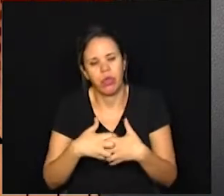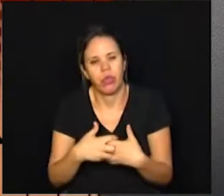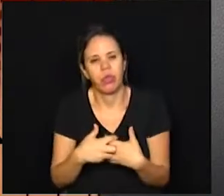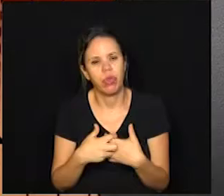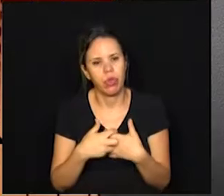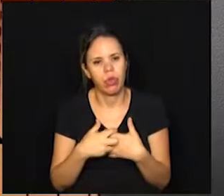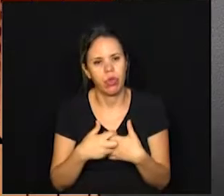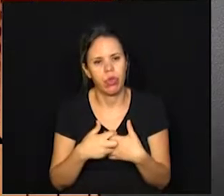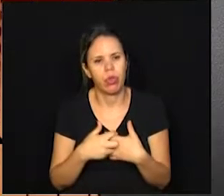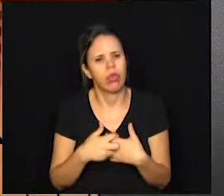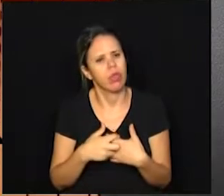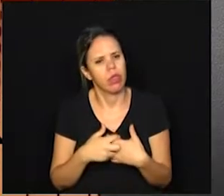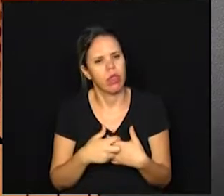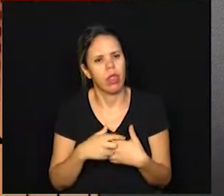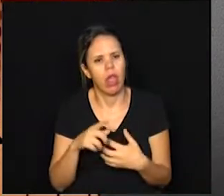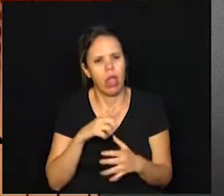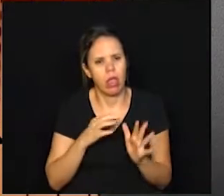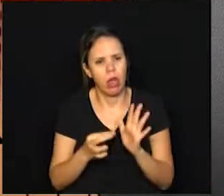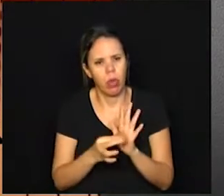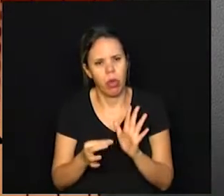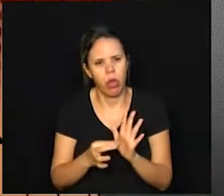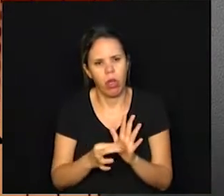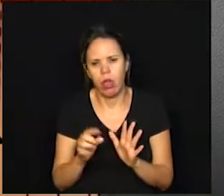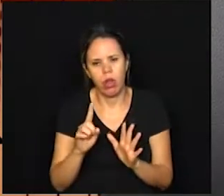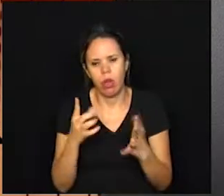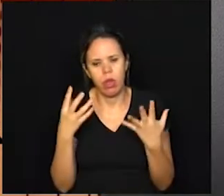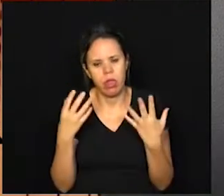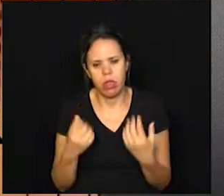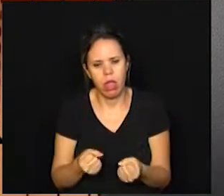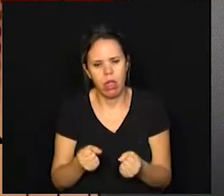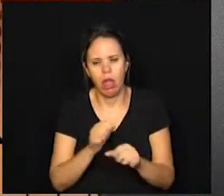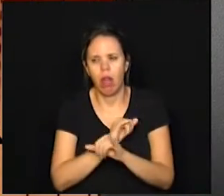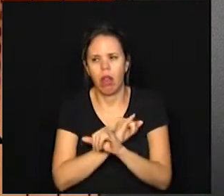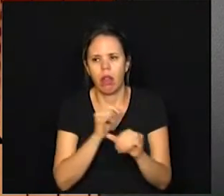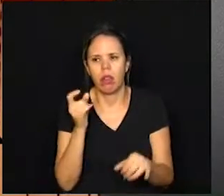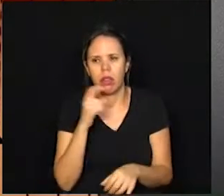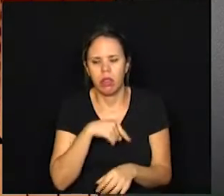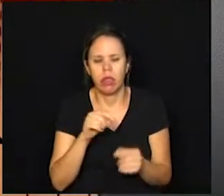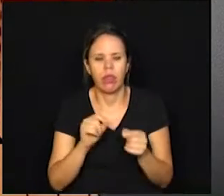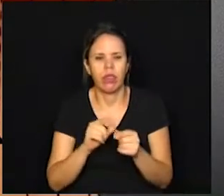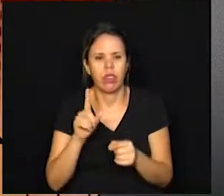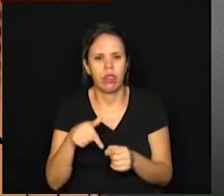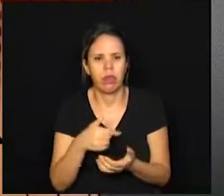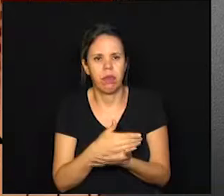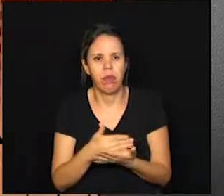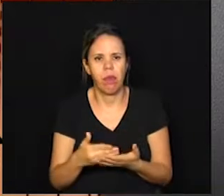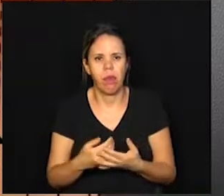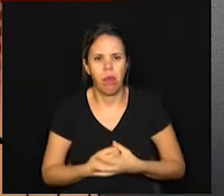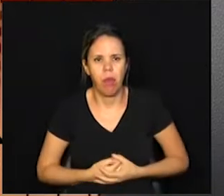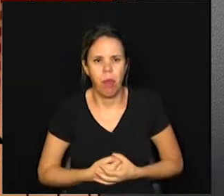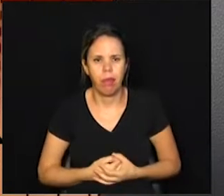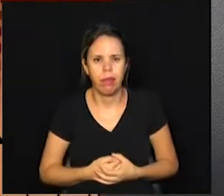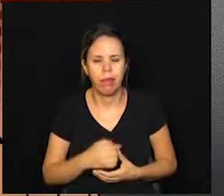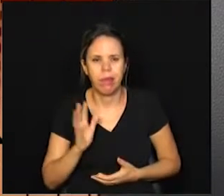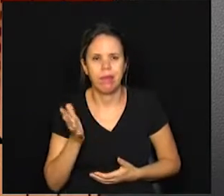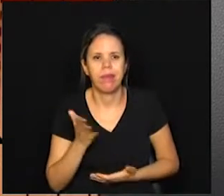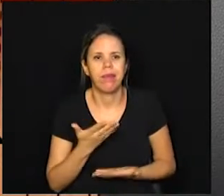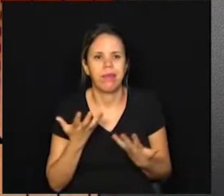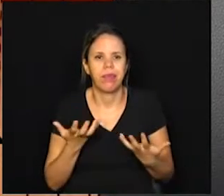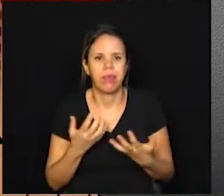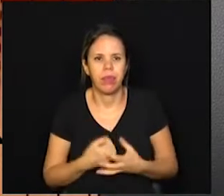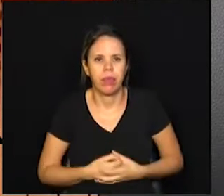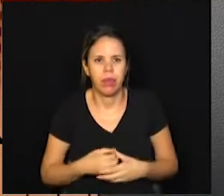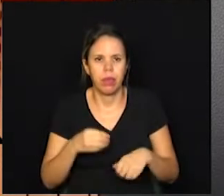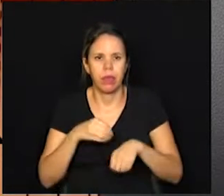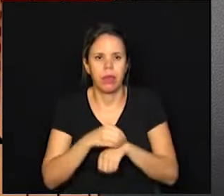e tomarem uma posição dizendo não à fake news. Feito essas considerações iniciais, eu já quero, então,